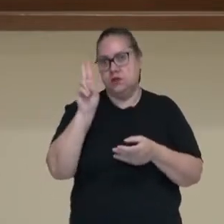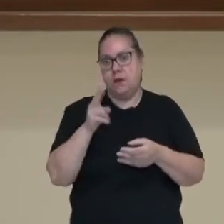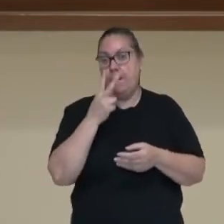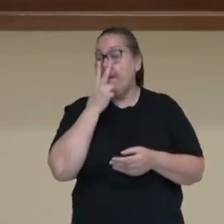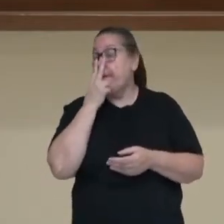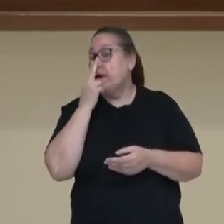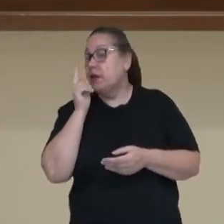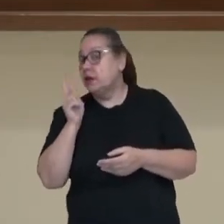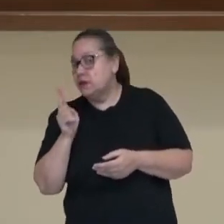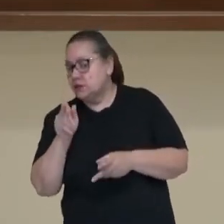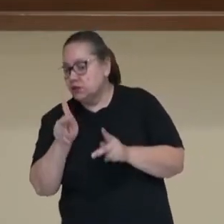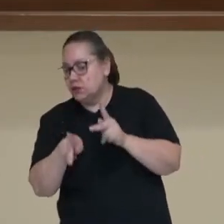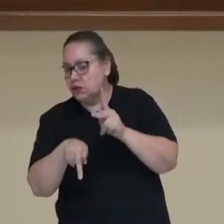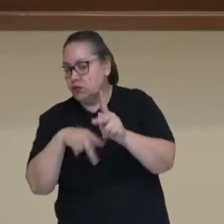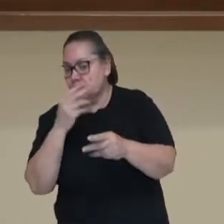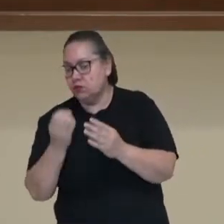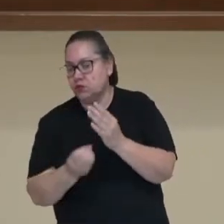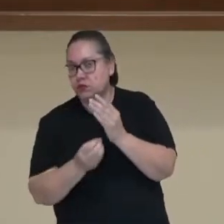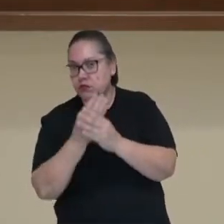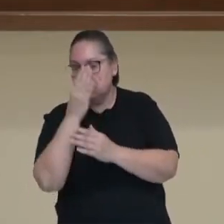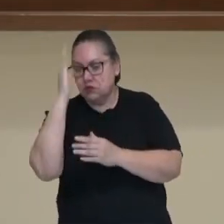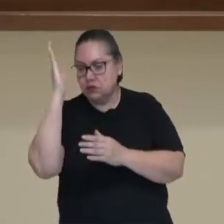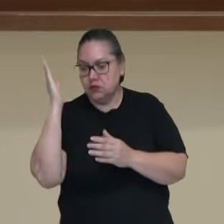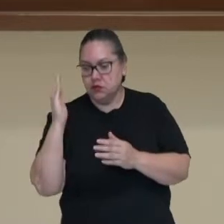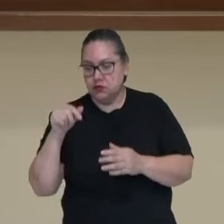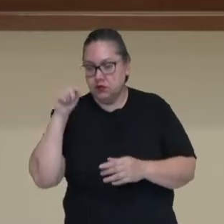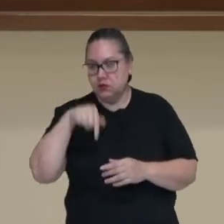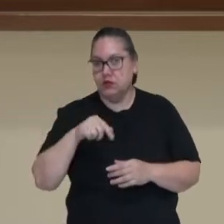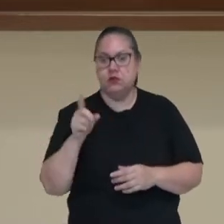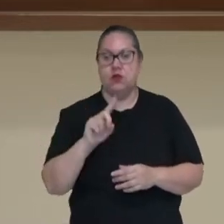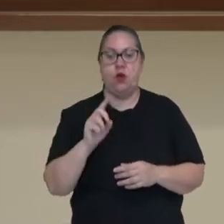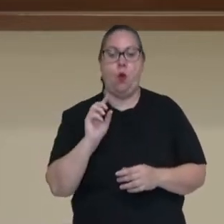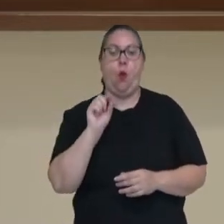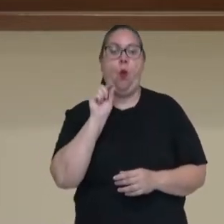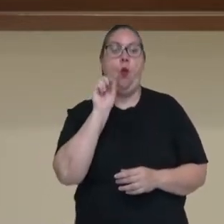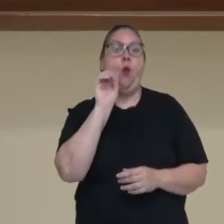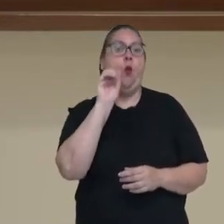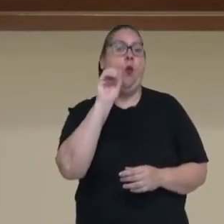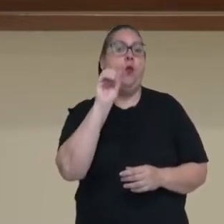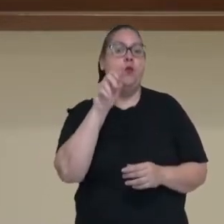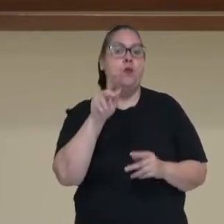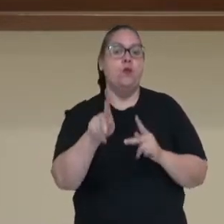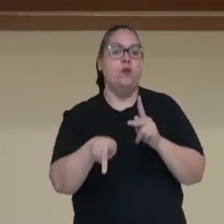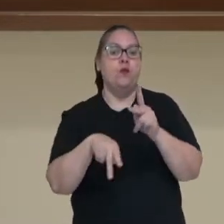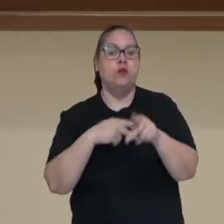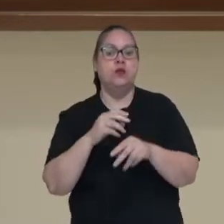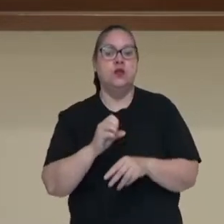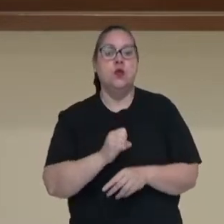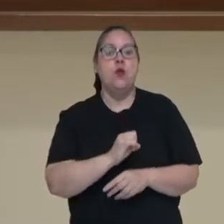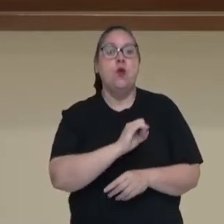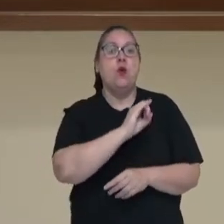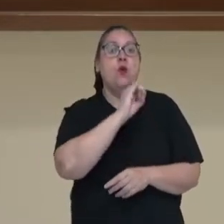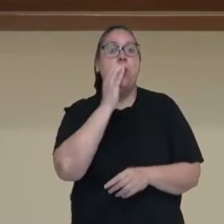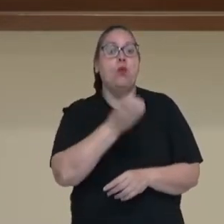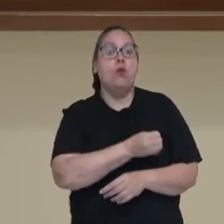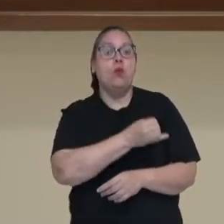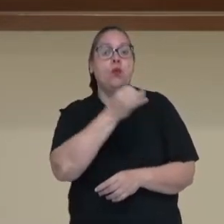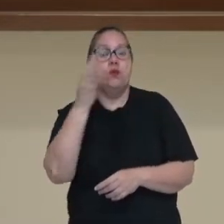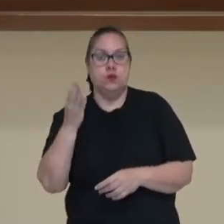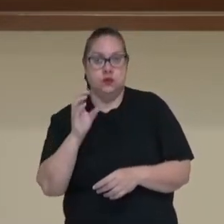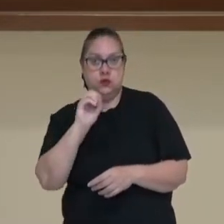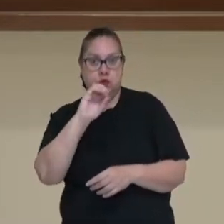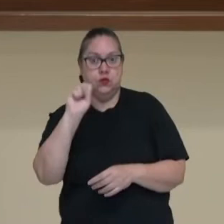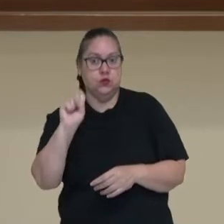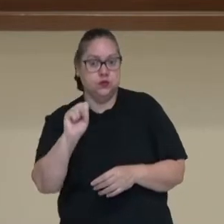parece que o povo originário do Brasil, né, não é o povo, e sim os povos. Nós